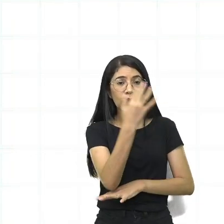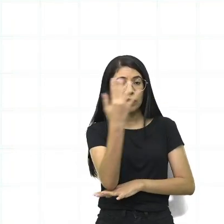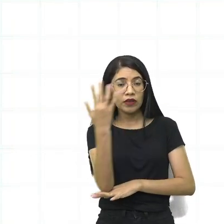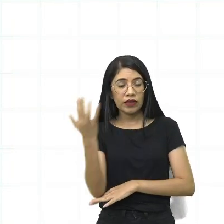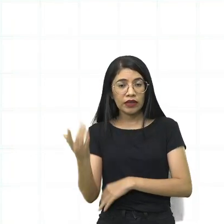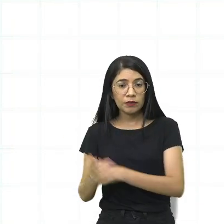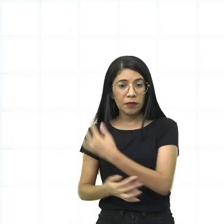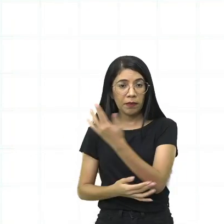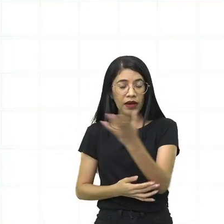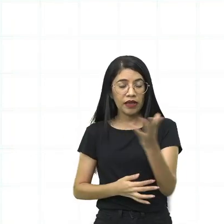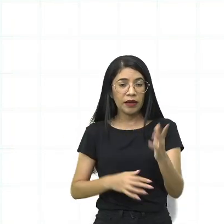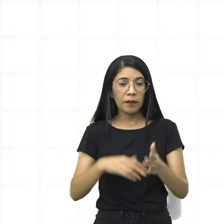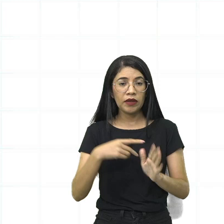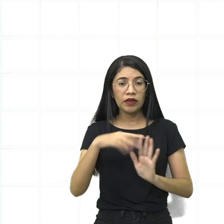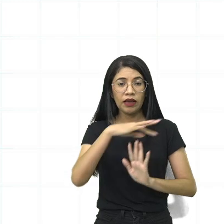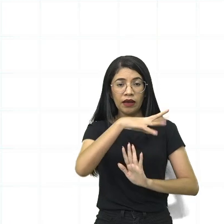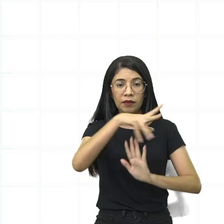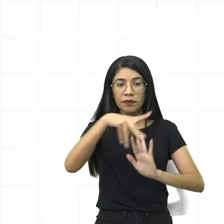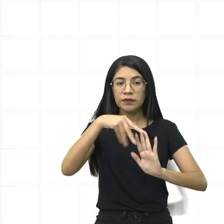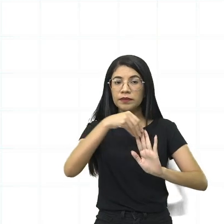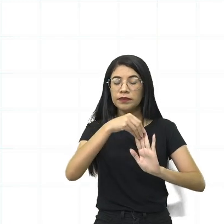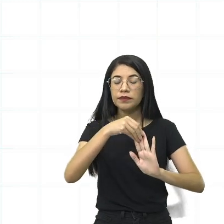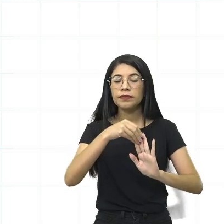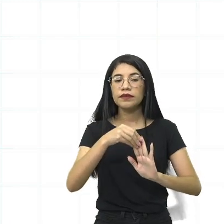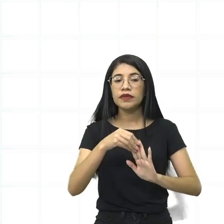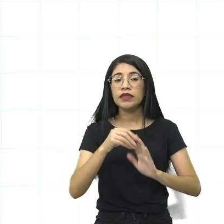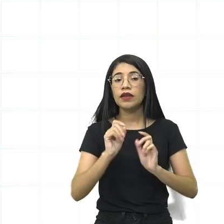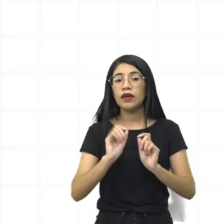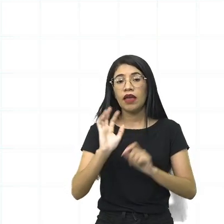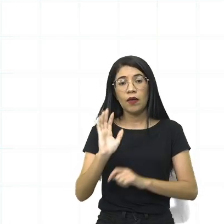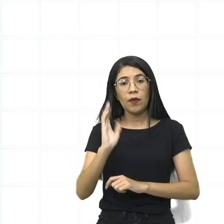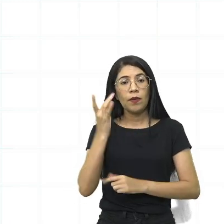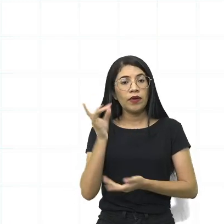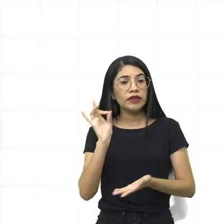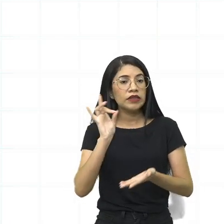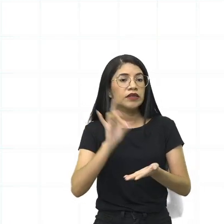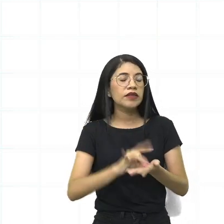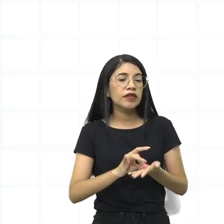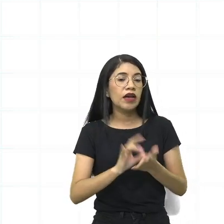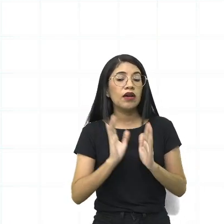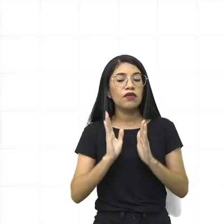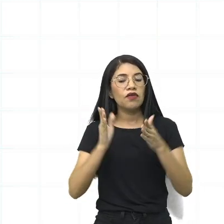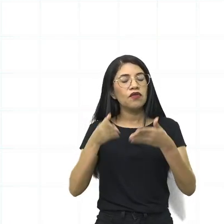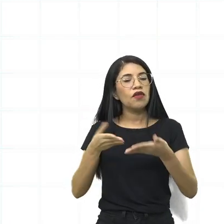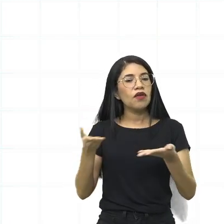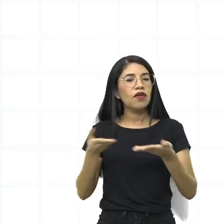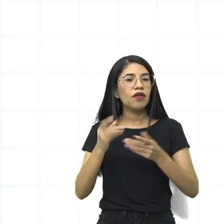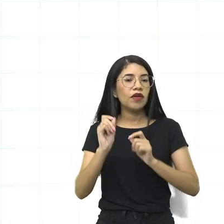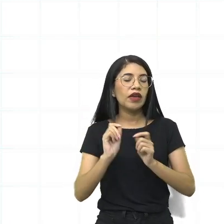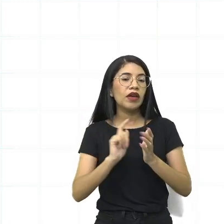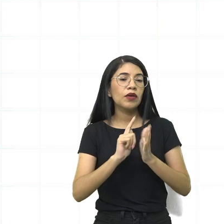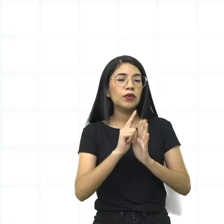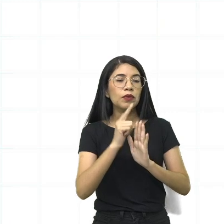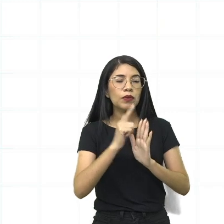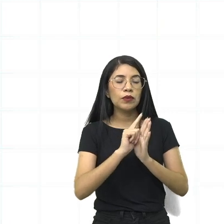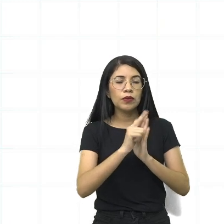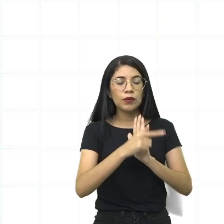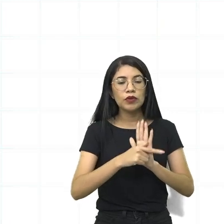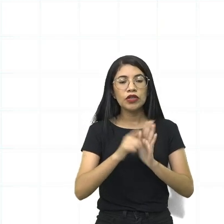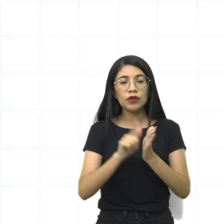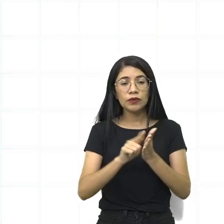Desmatamento na Amazônia, né? Eu tenho um fato, aí vai ser mais voltado agora para o gênero jornalístico, tá?